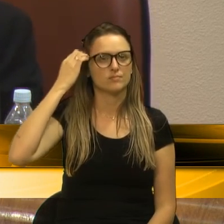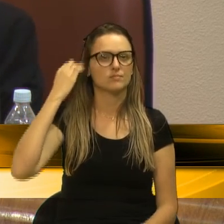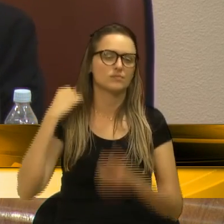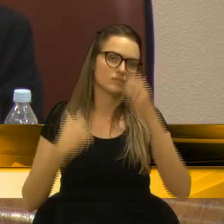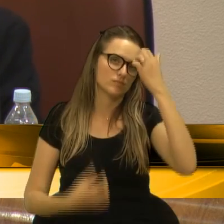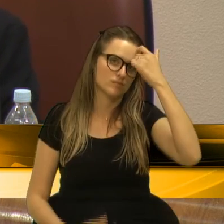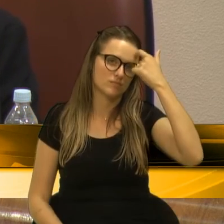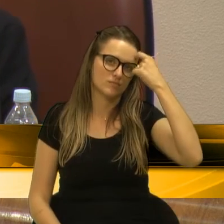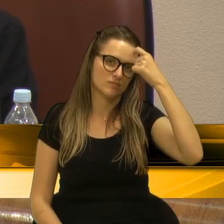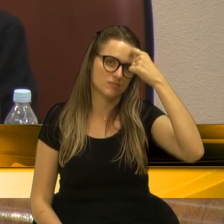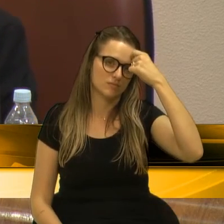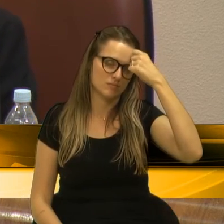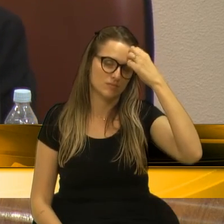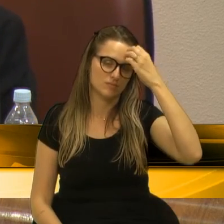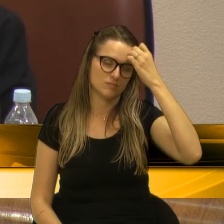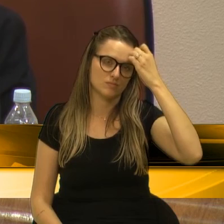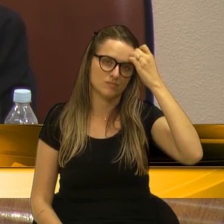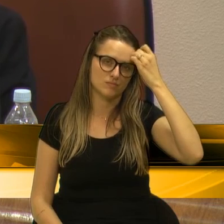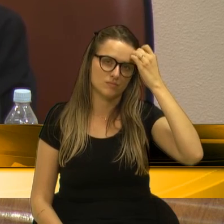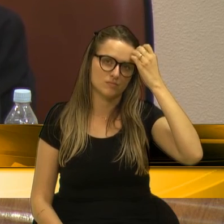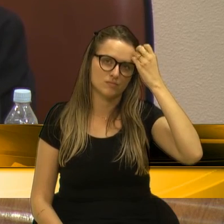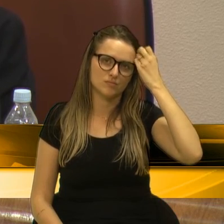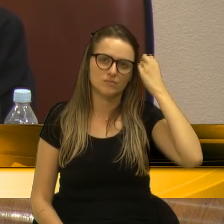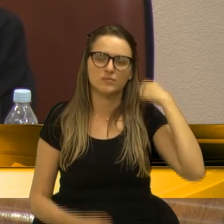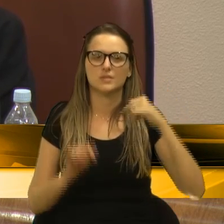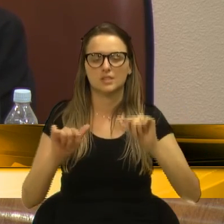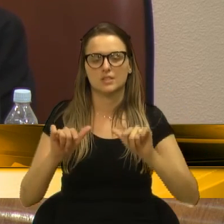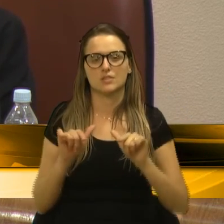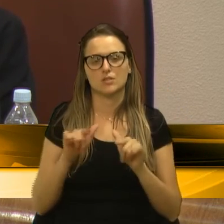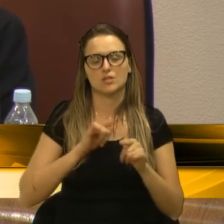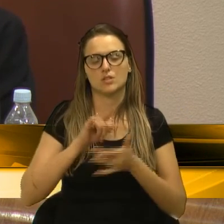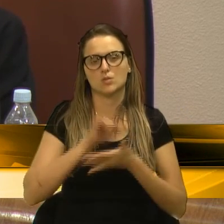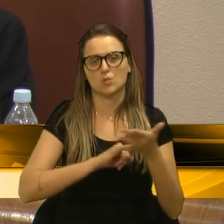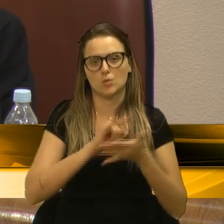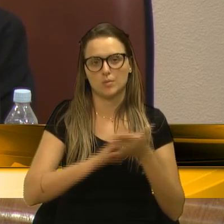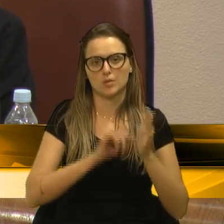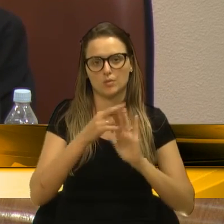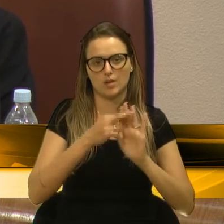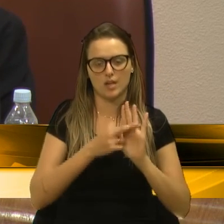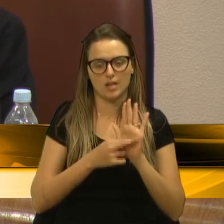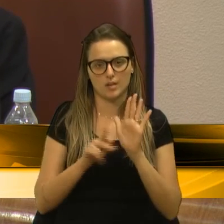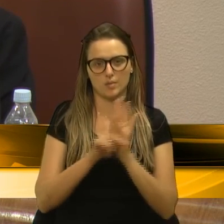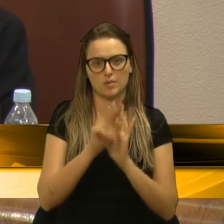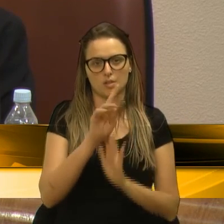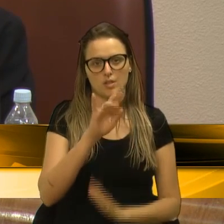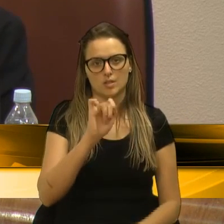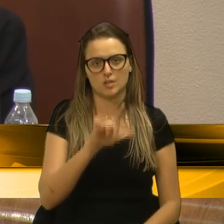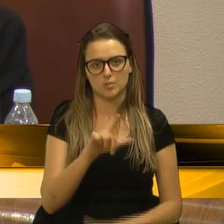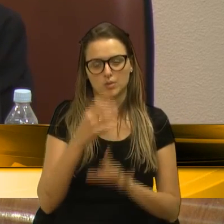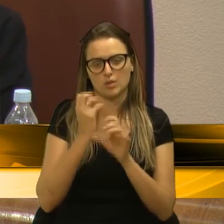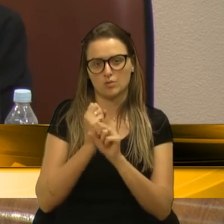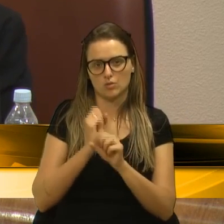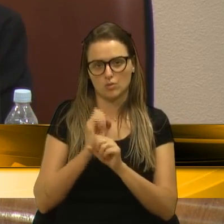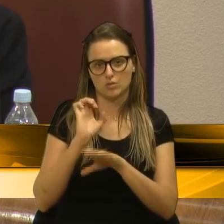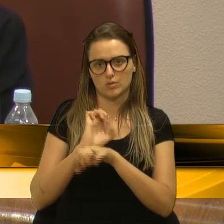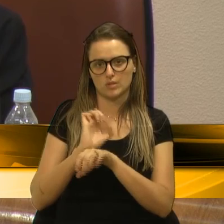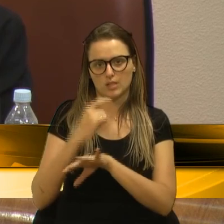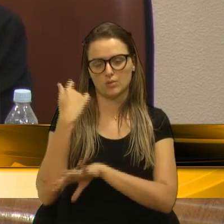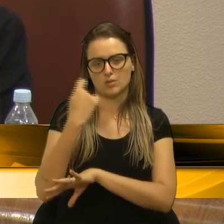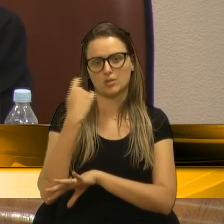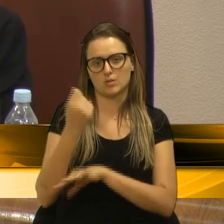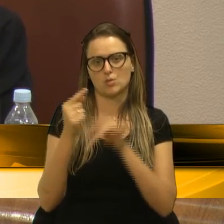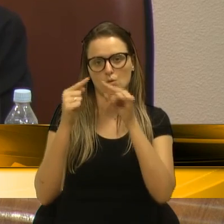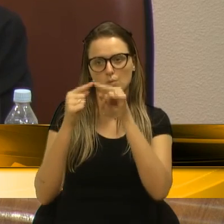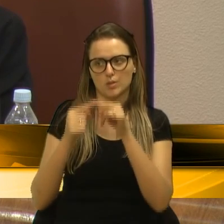Certidão de disponibilização oficial. Consoante dispositivo do Regimento Interno do Tribunal de Contas do Estado do Rio Grande do Sul e